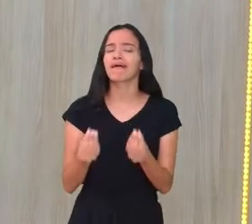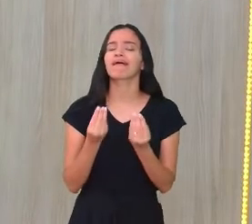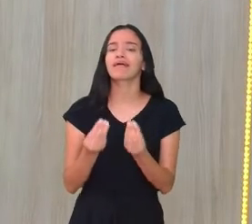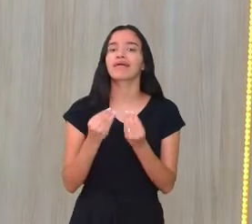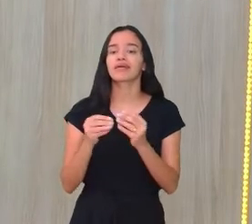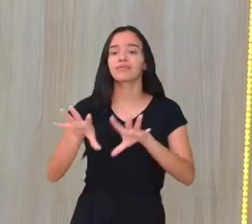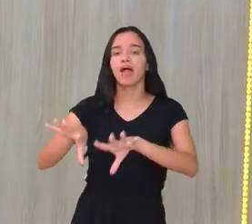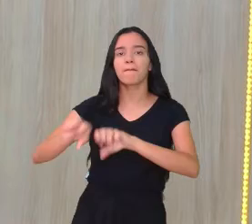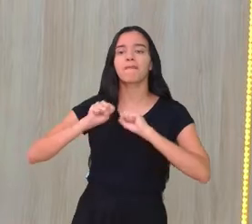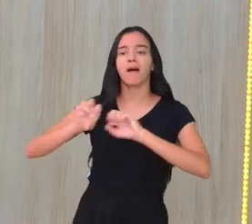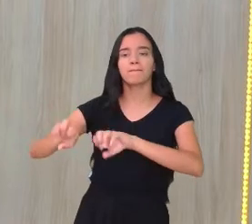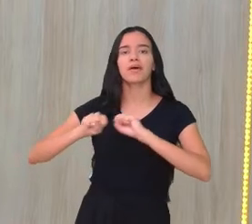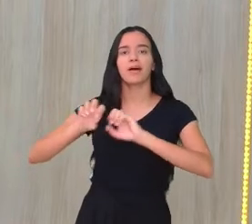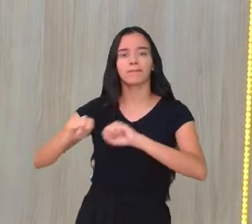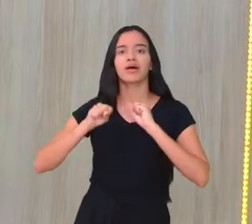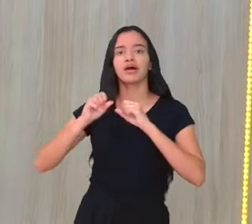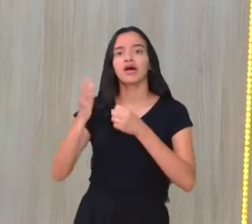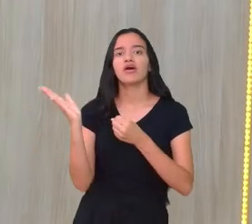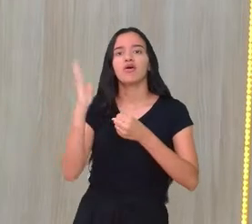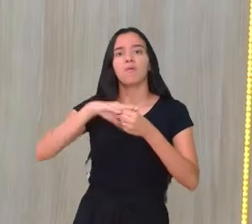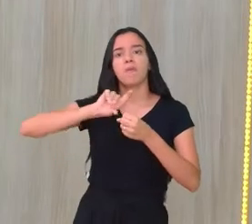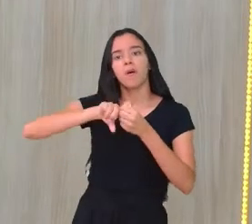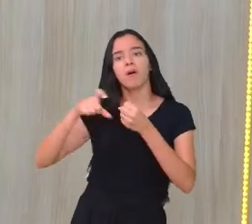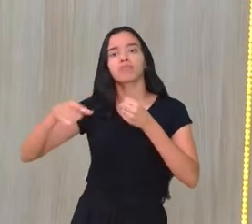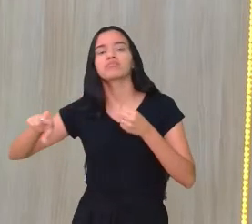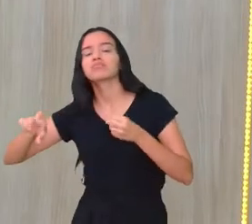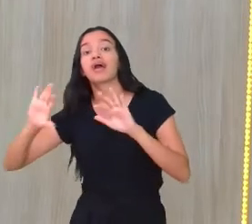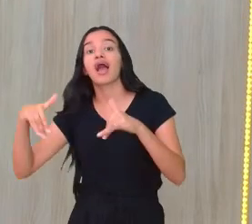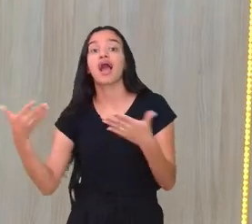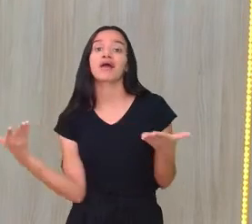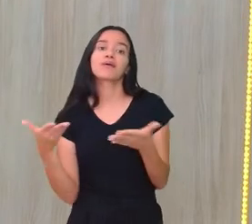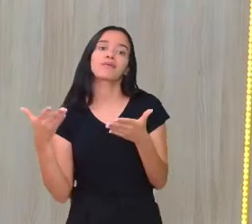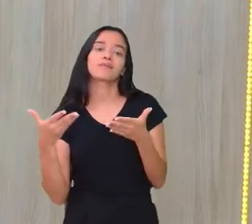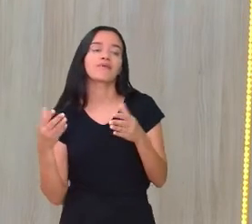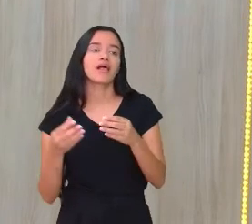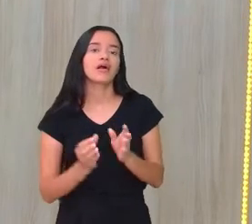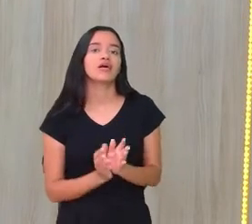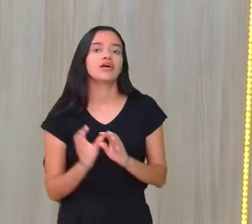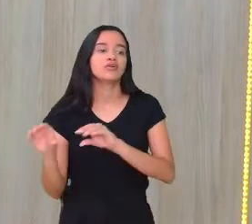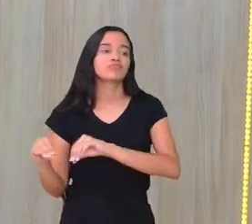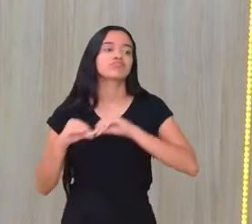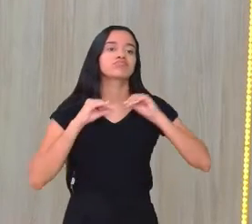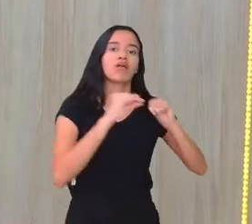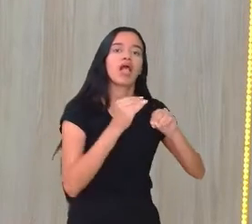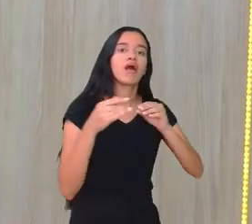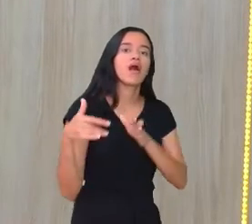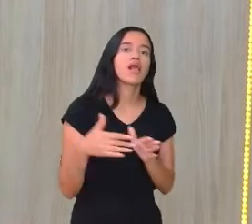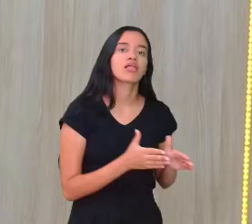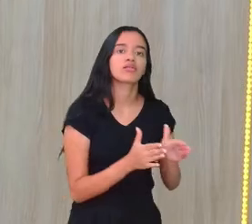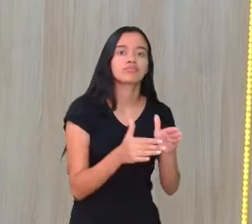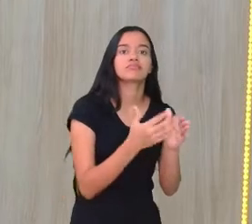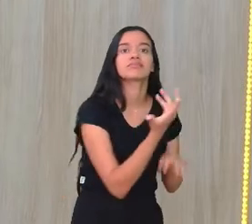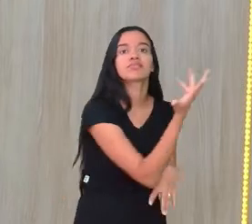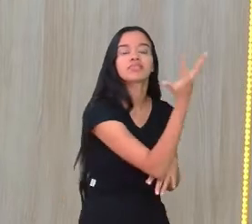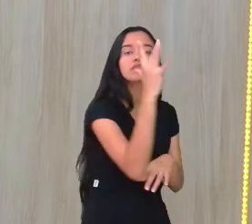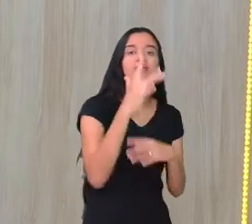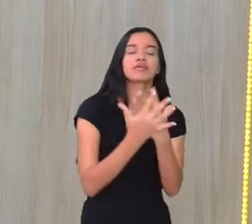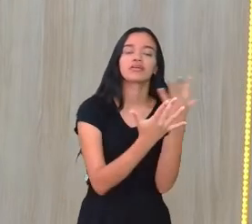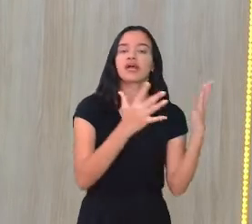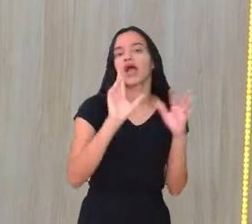o esgoto e poder devolver para a natureza. Essa água aí, muitas vezes, ela não